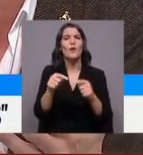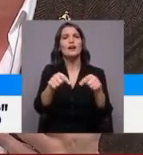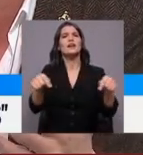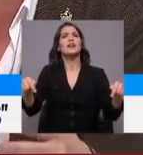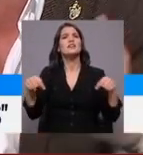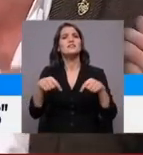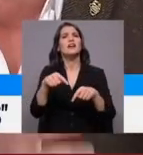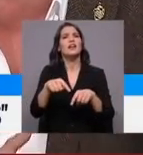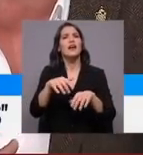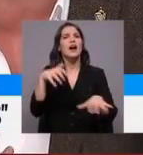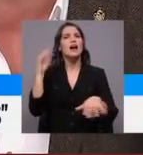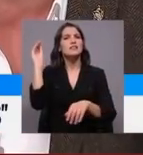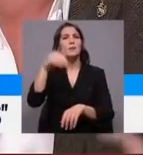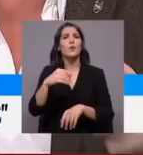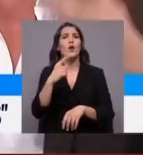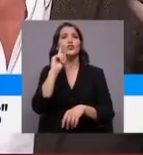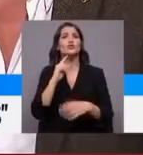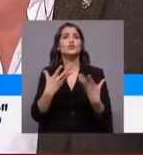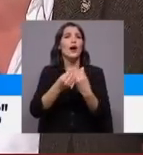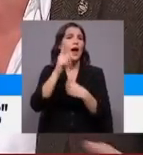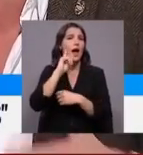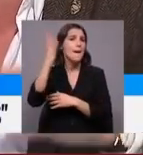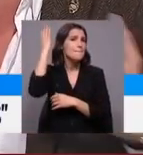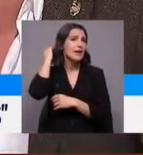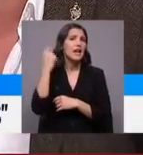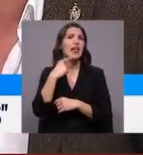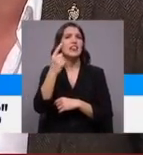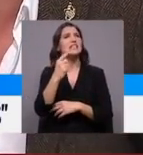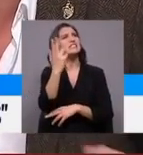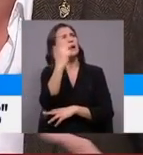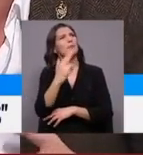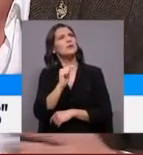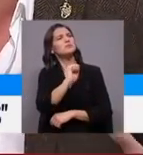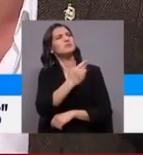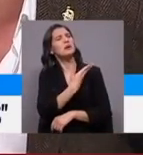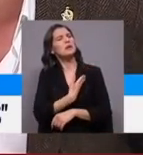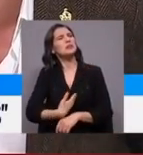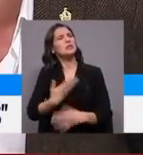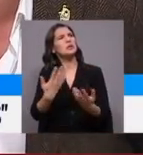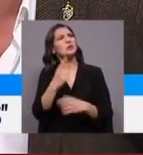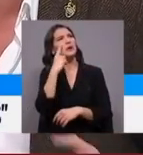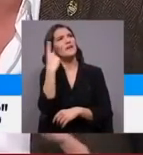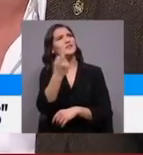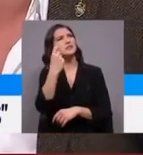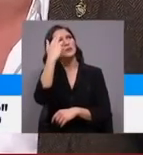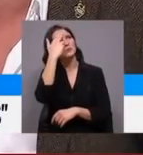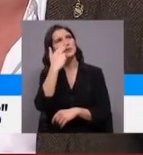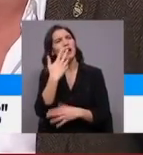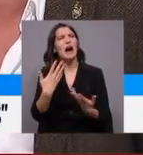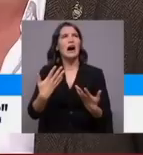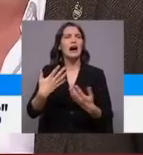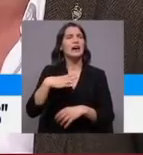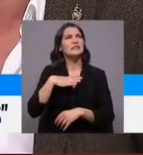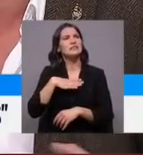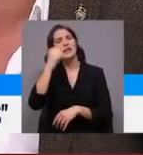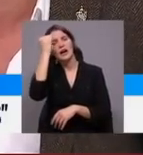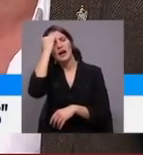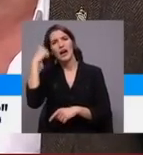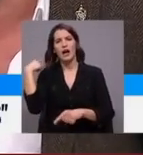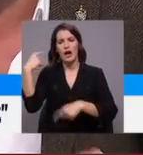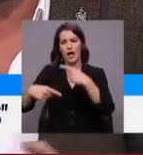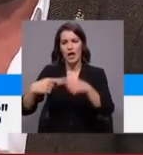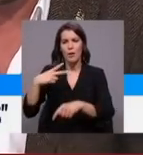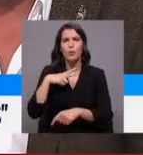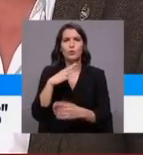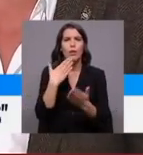salão logo da Assembleia da república como era Mortágua e dizer que aquelas pinturas estavam ultrapassadas a fazer um revisionismo histórico e arrepender do legado que